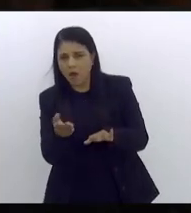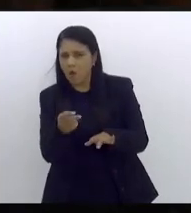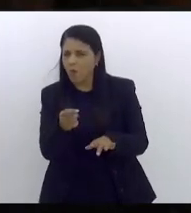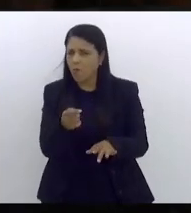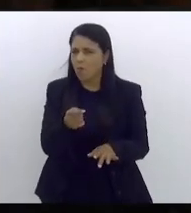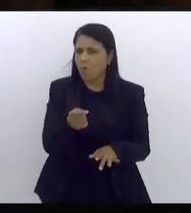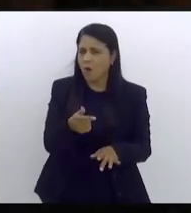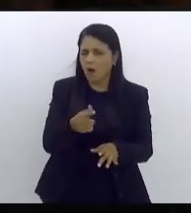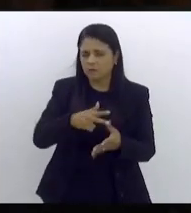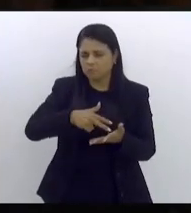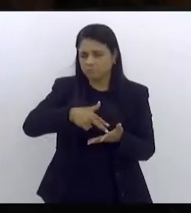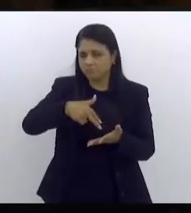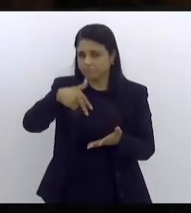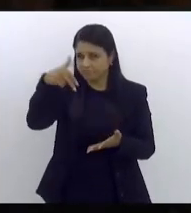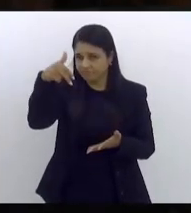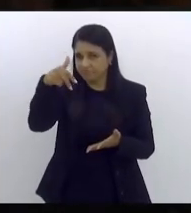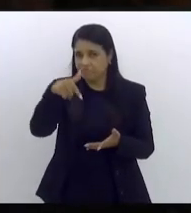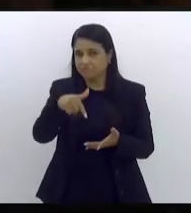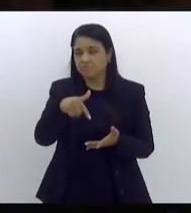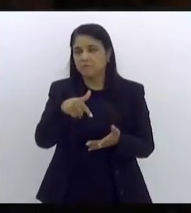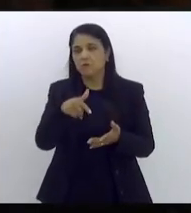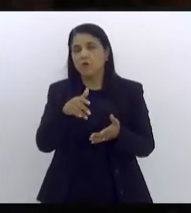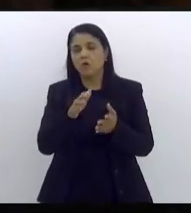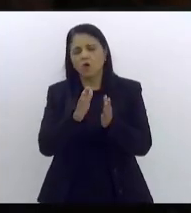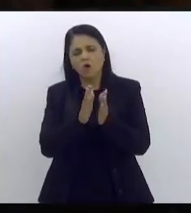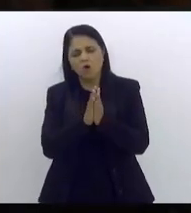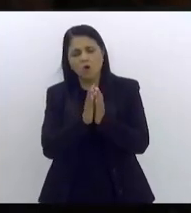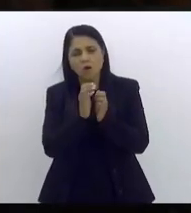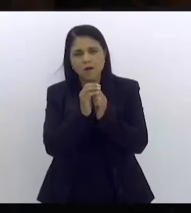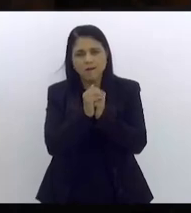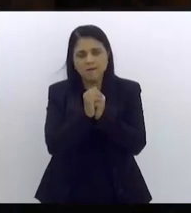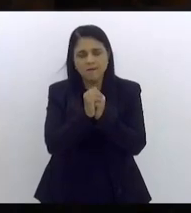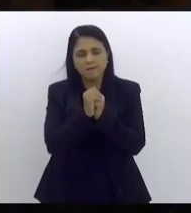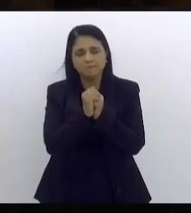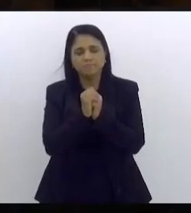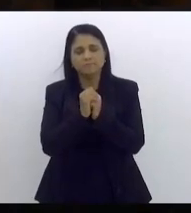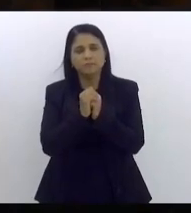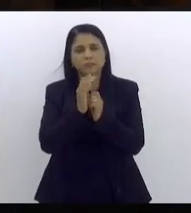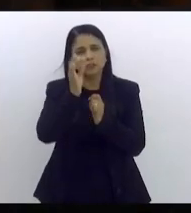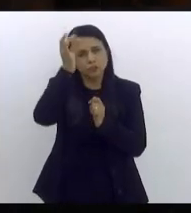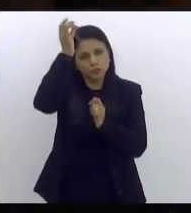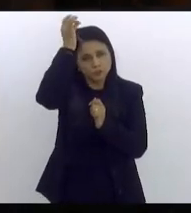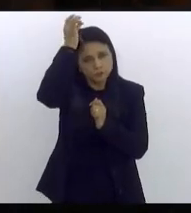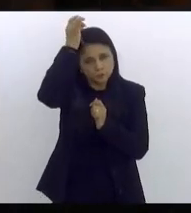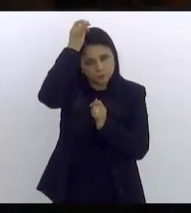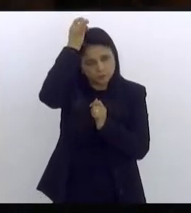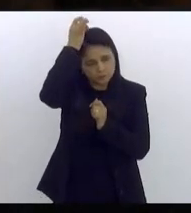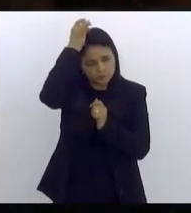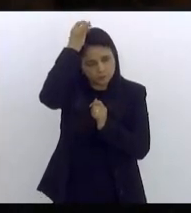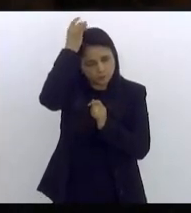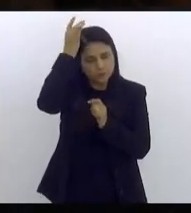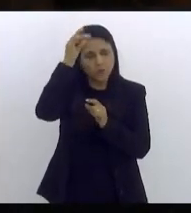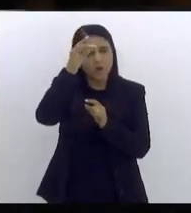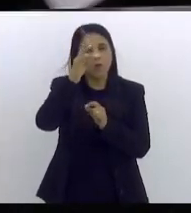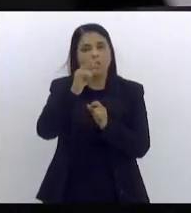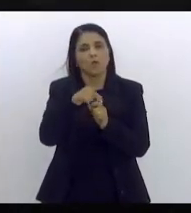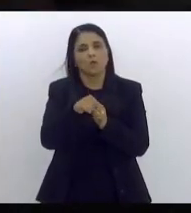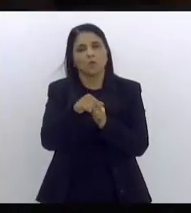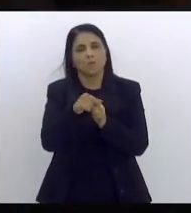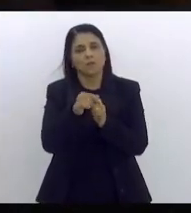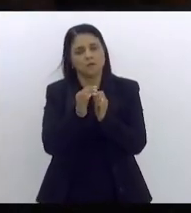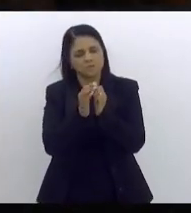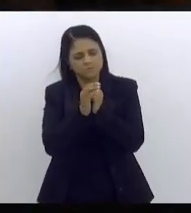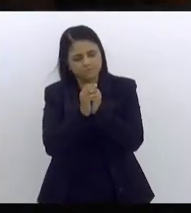fazendo a sua passagem, para lhe dar conforto espiritual e fazer uma oração para que essa partida